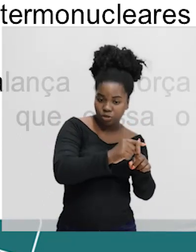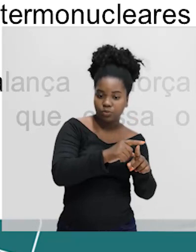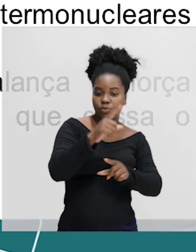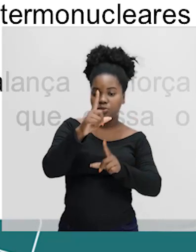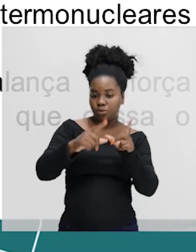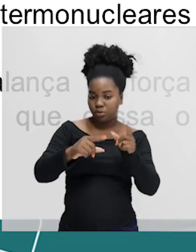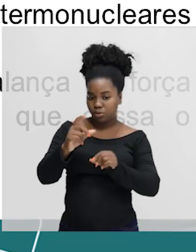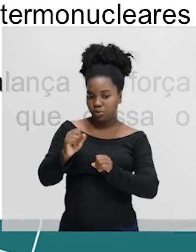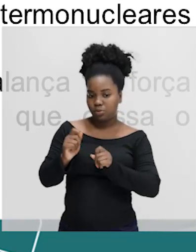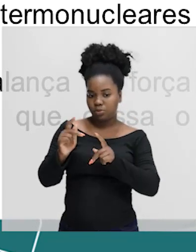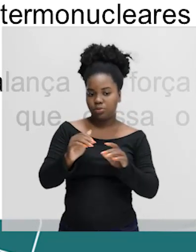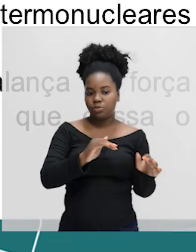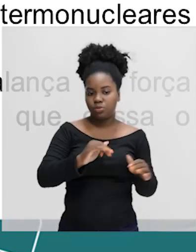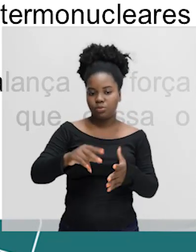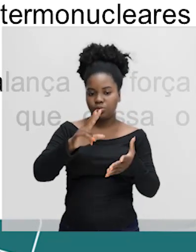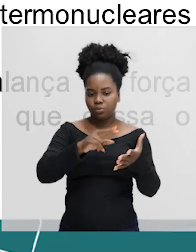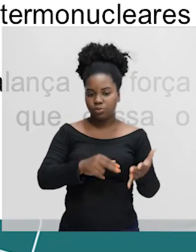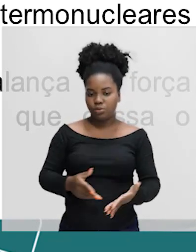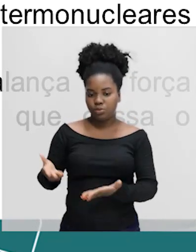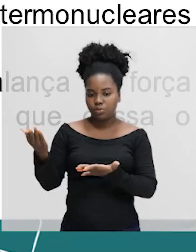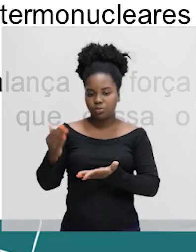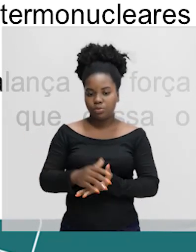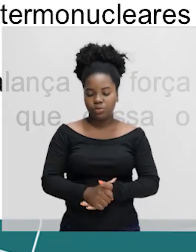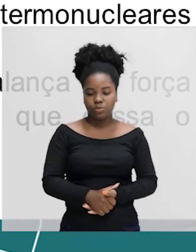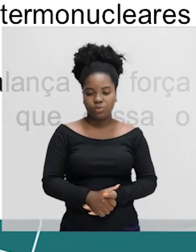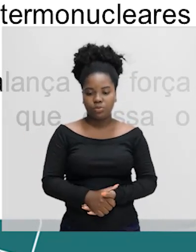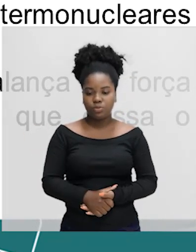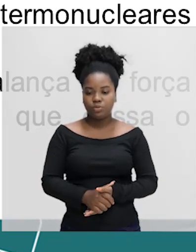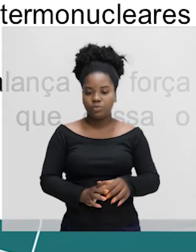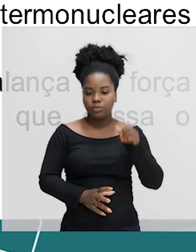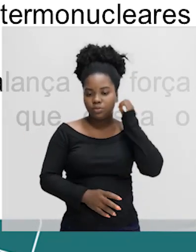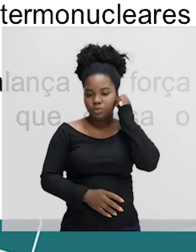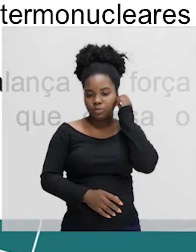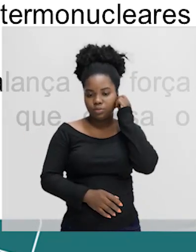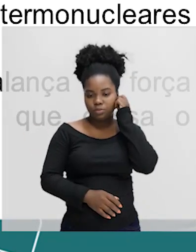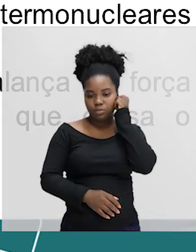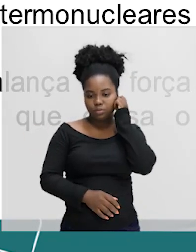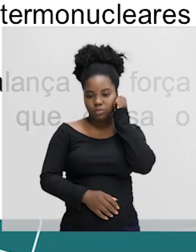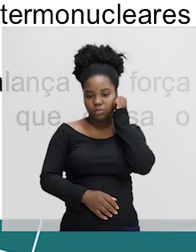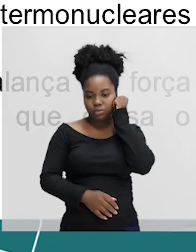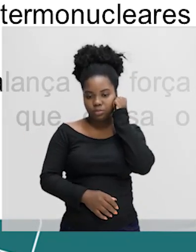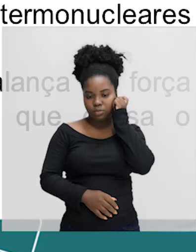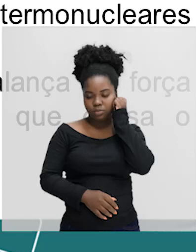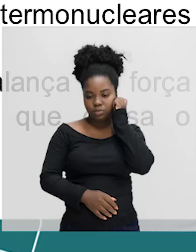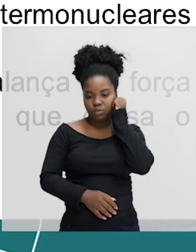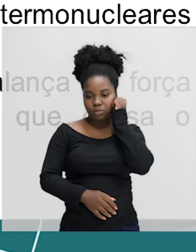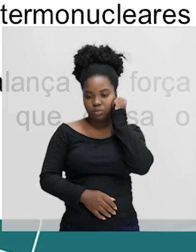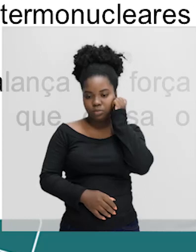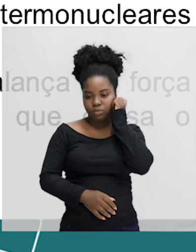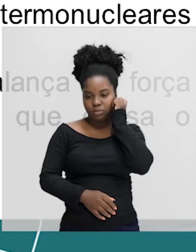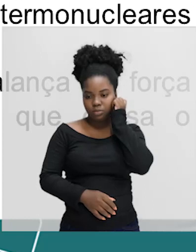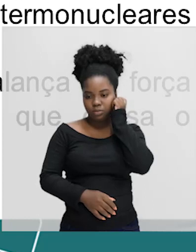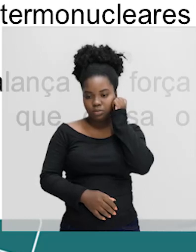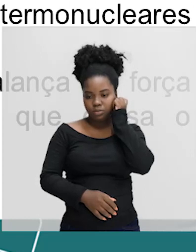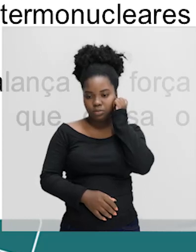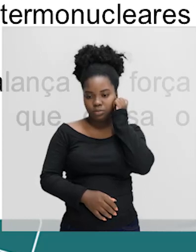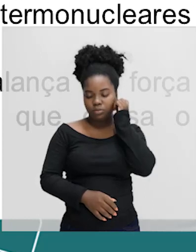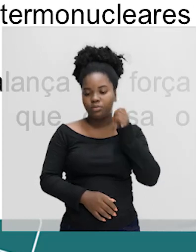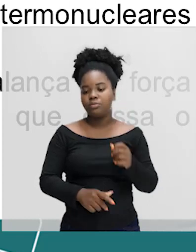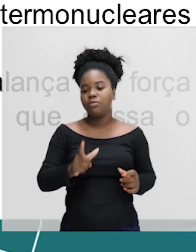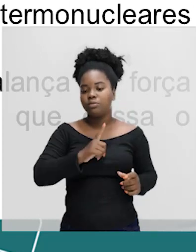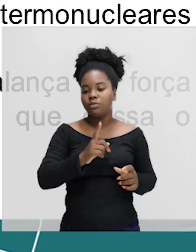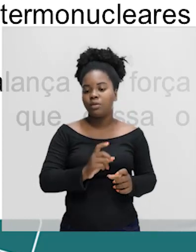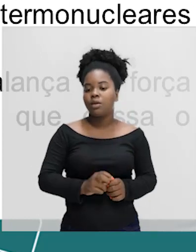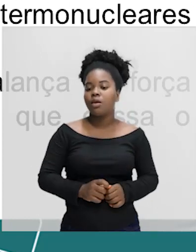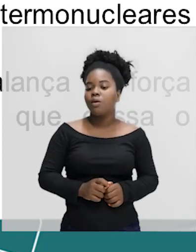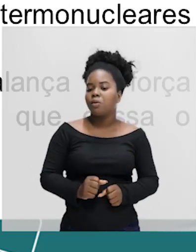tá certo? Nesse estágio, à medida que ocorre a contração gravitacional, ok? Então uma força